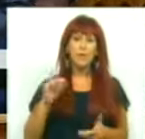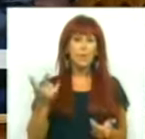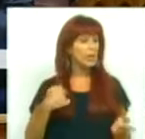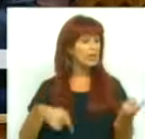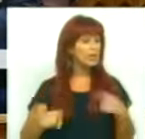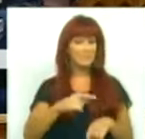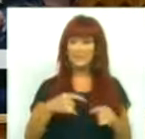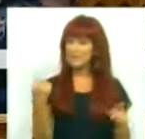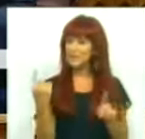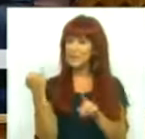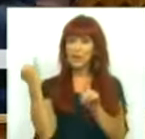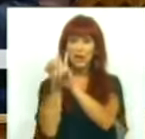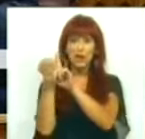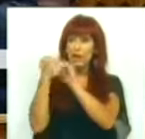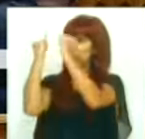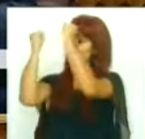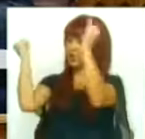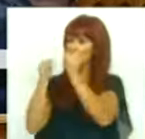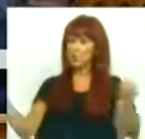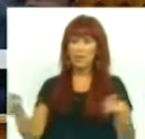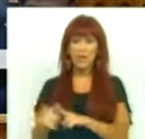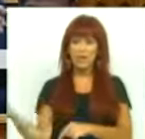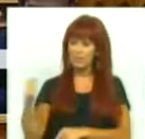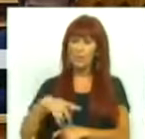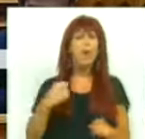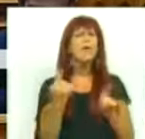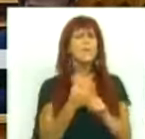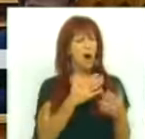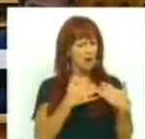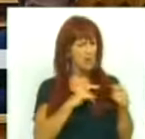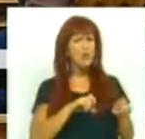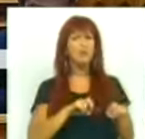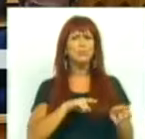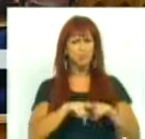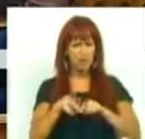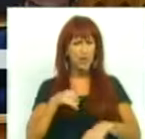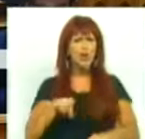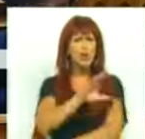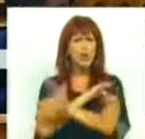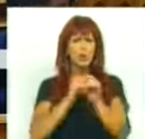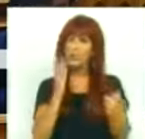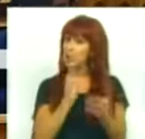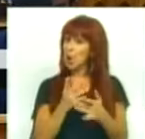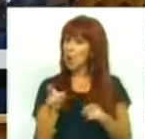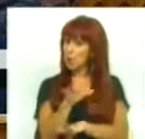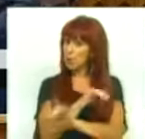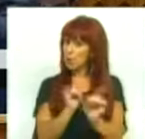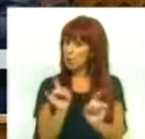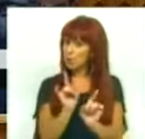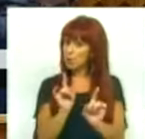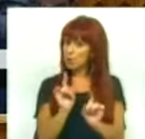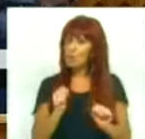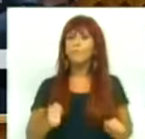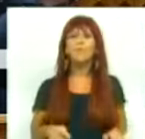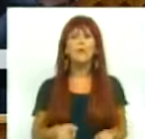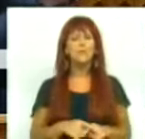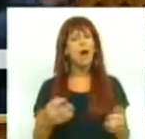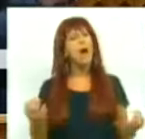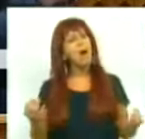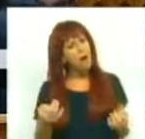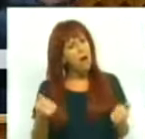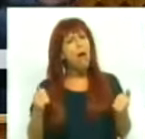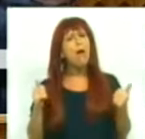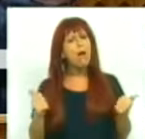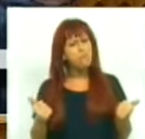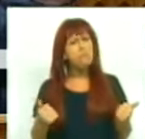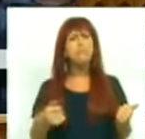Quando todas as instâncias internacionais e vários responsáveis políticos europeus, e não só europeus, têm